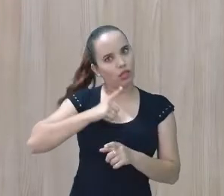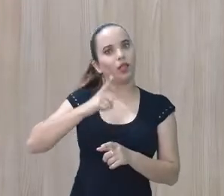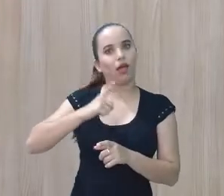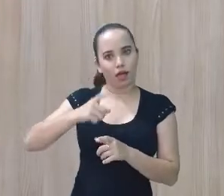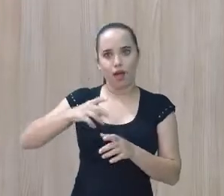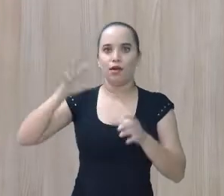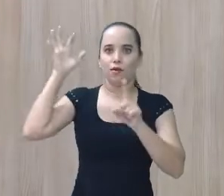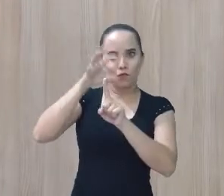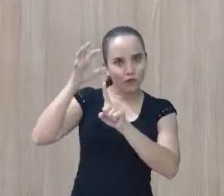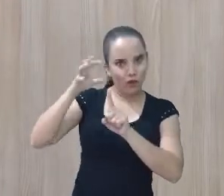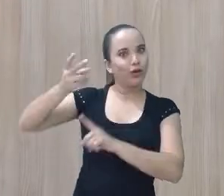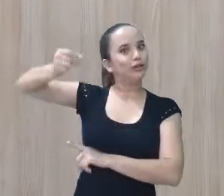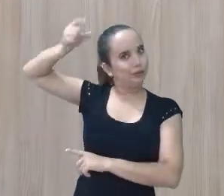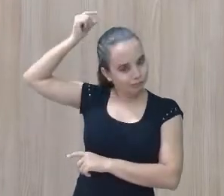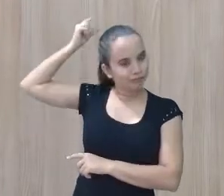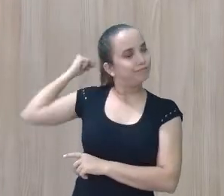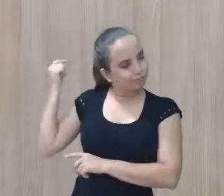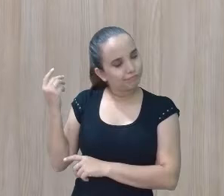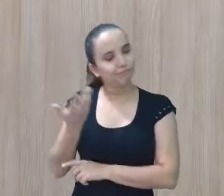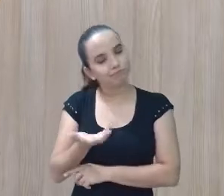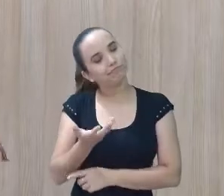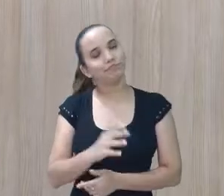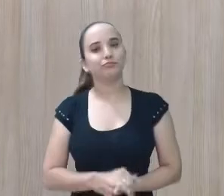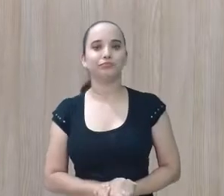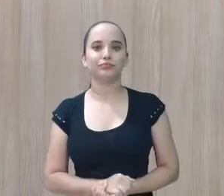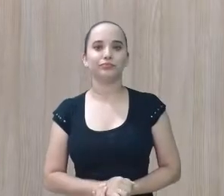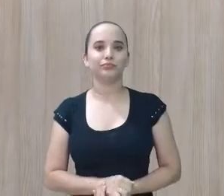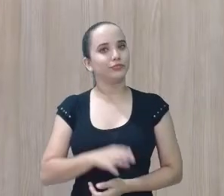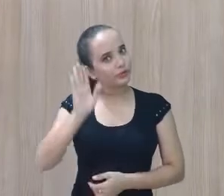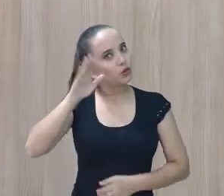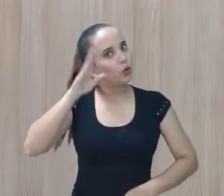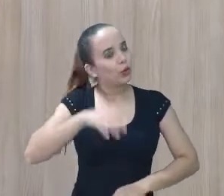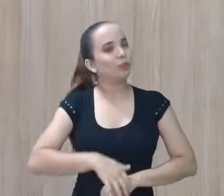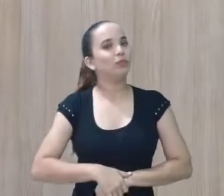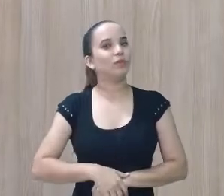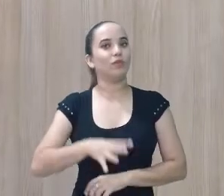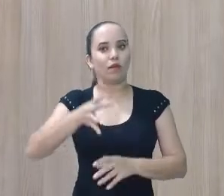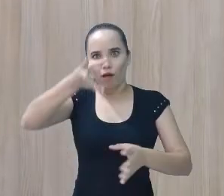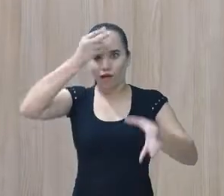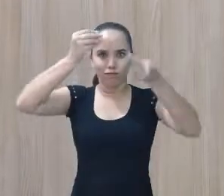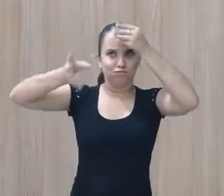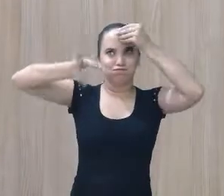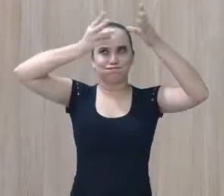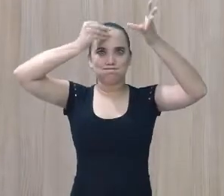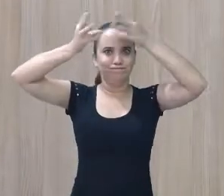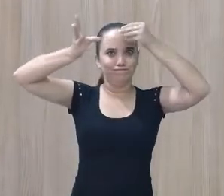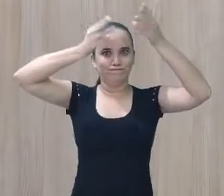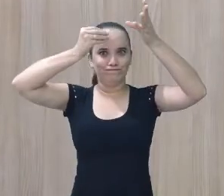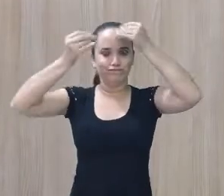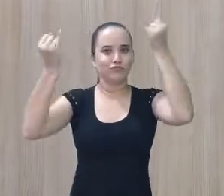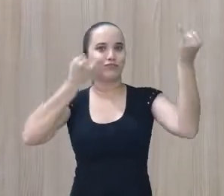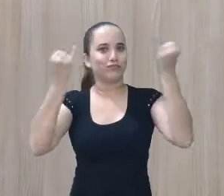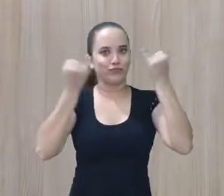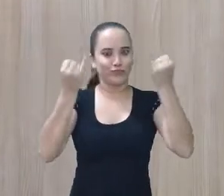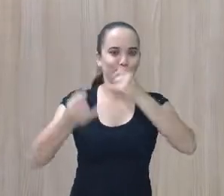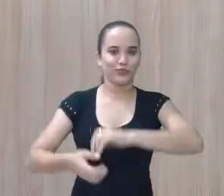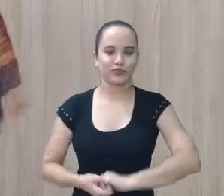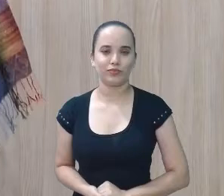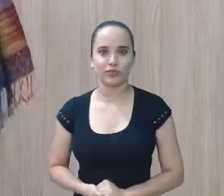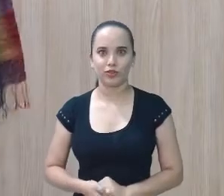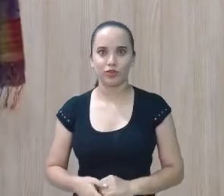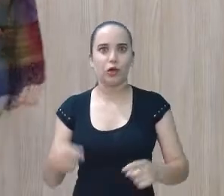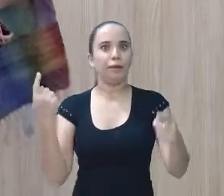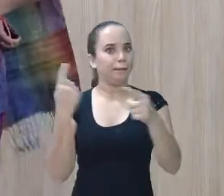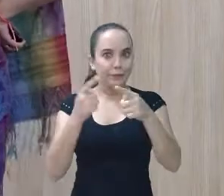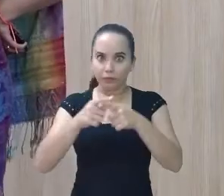classicismo, tá? Da antiguidade clássica. Ai, ai, ai. Bora guardando aí as informações. Até porque